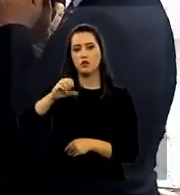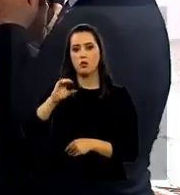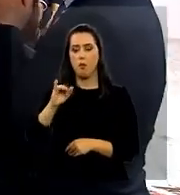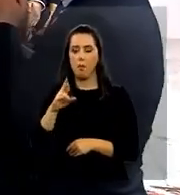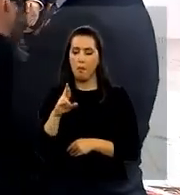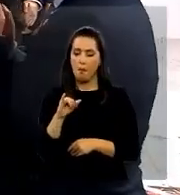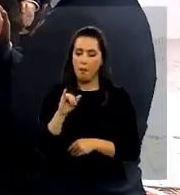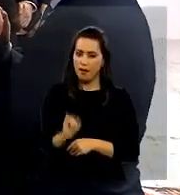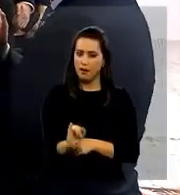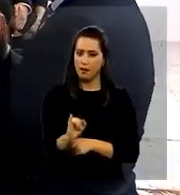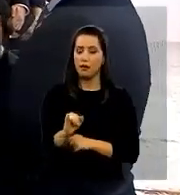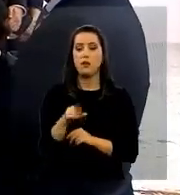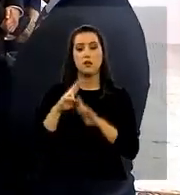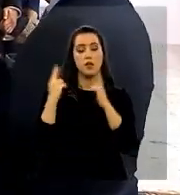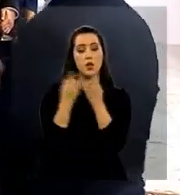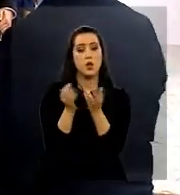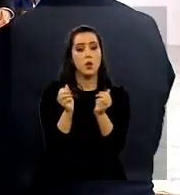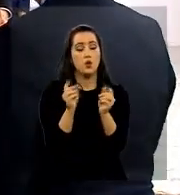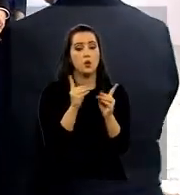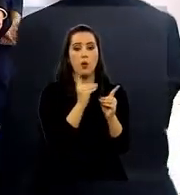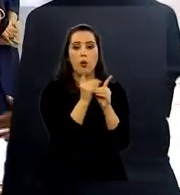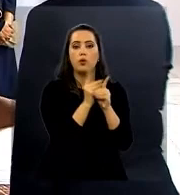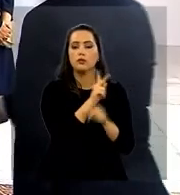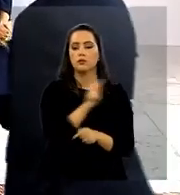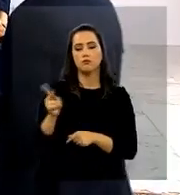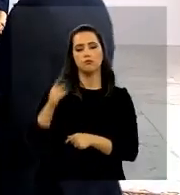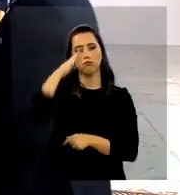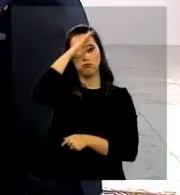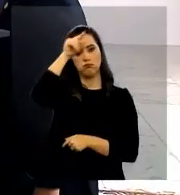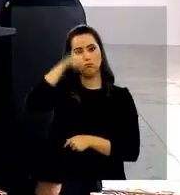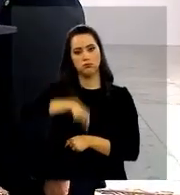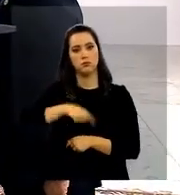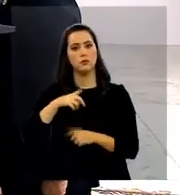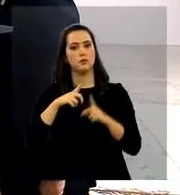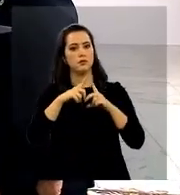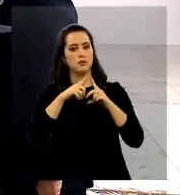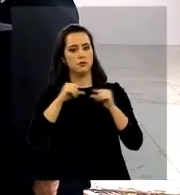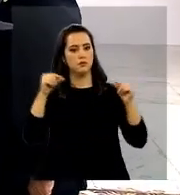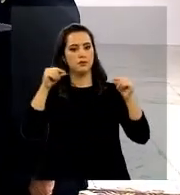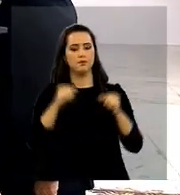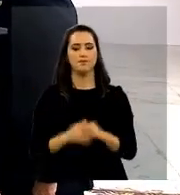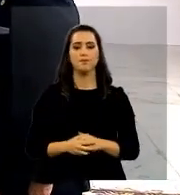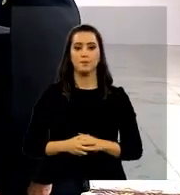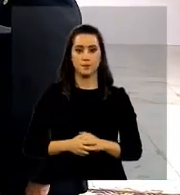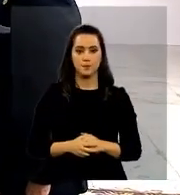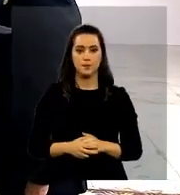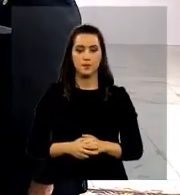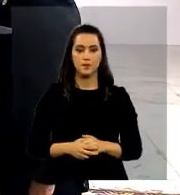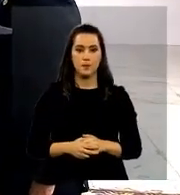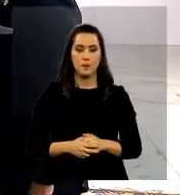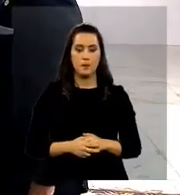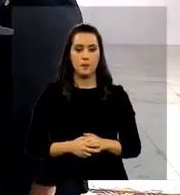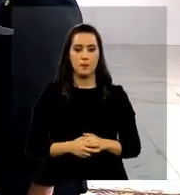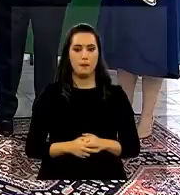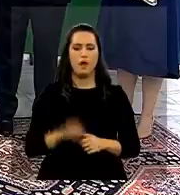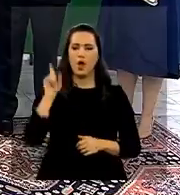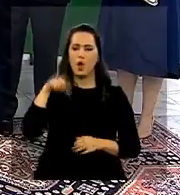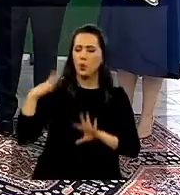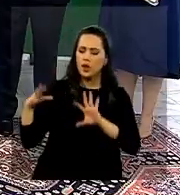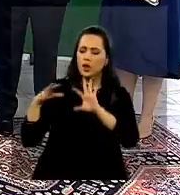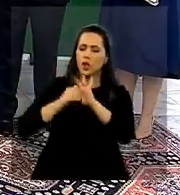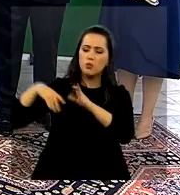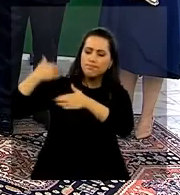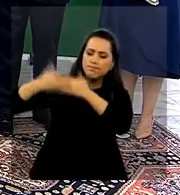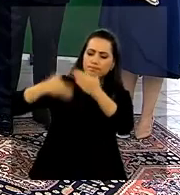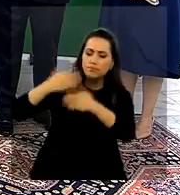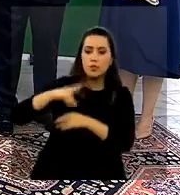neste mês de janeiro com o presidente Jair Bolsonaro aqui em Brasília. São parceiros históricos,